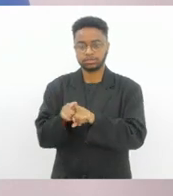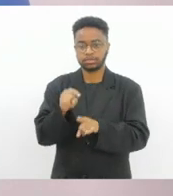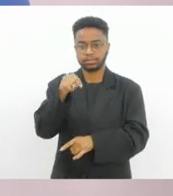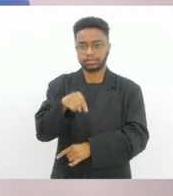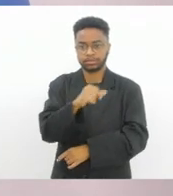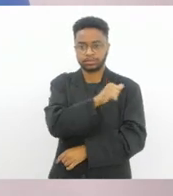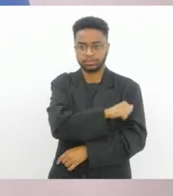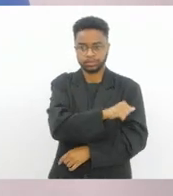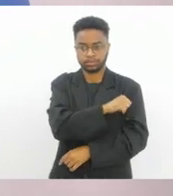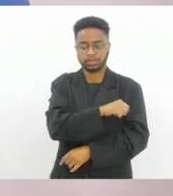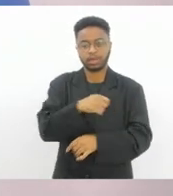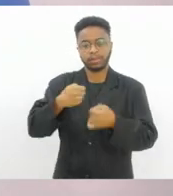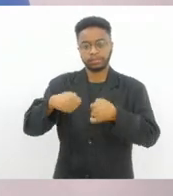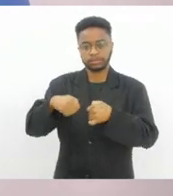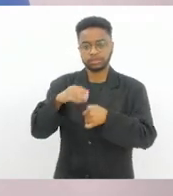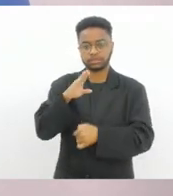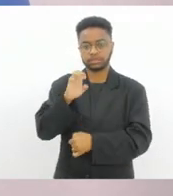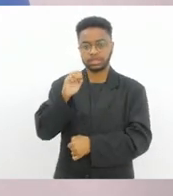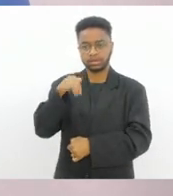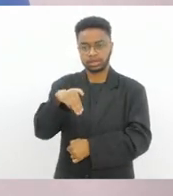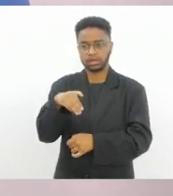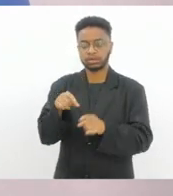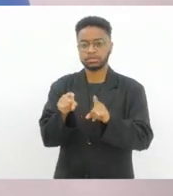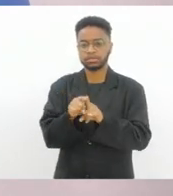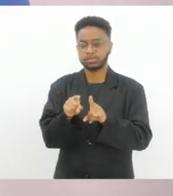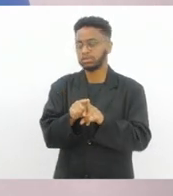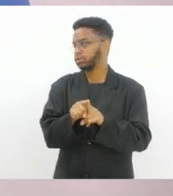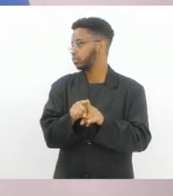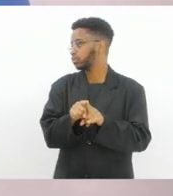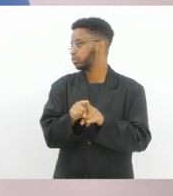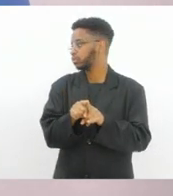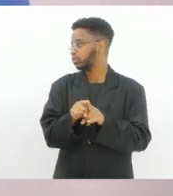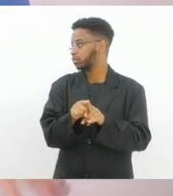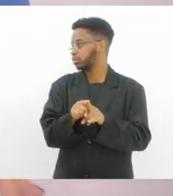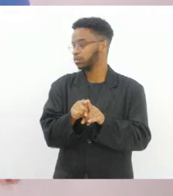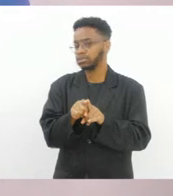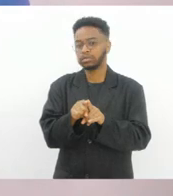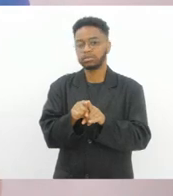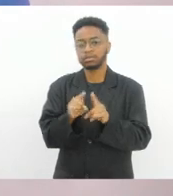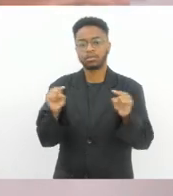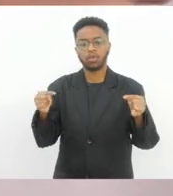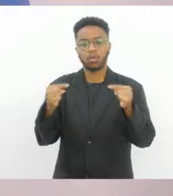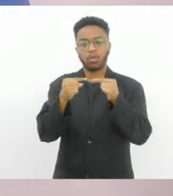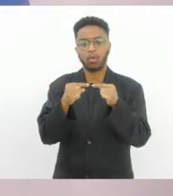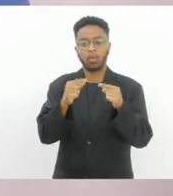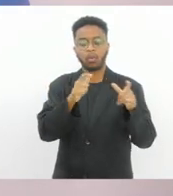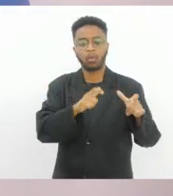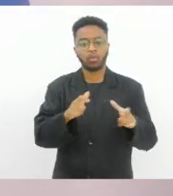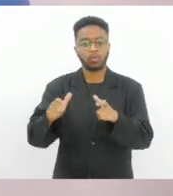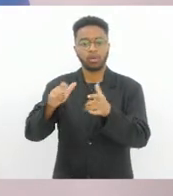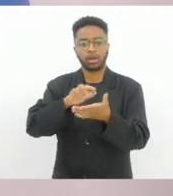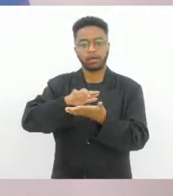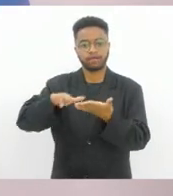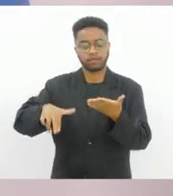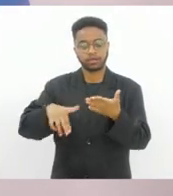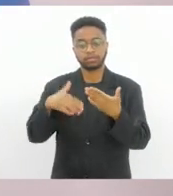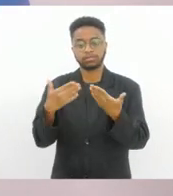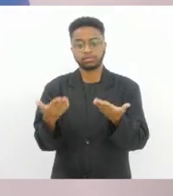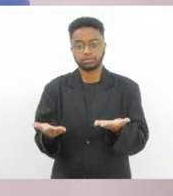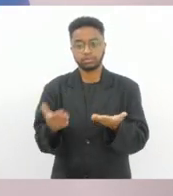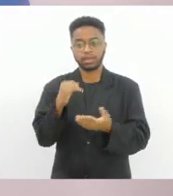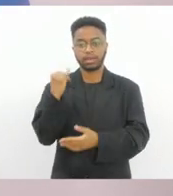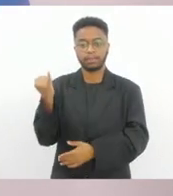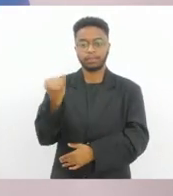Janeiro, a necessidade dos CEANs serem mais territorializados nesse sentido. Então, é